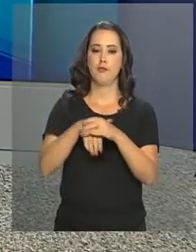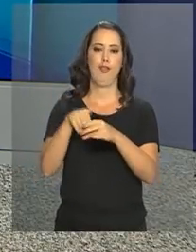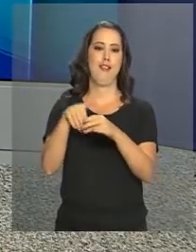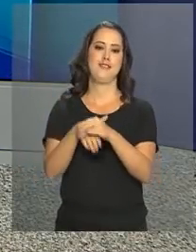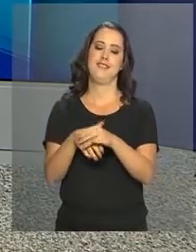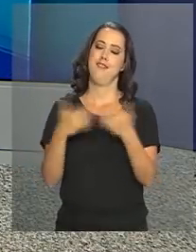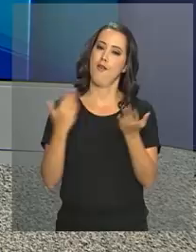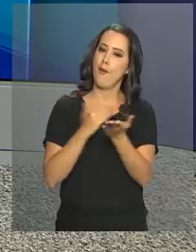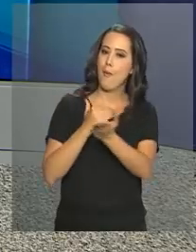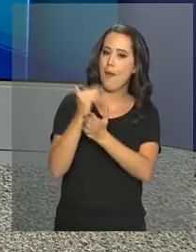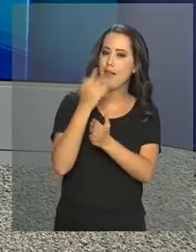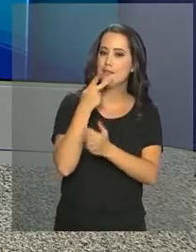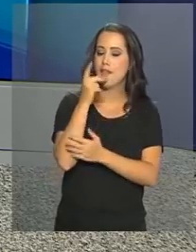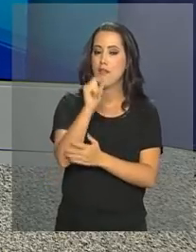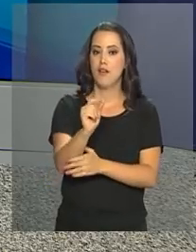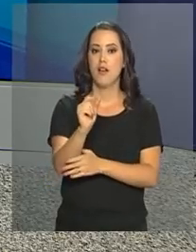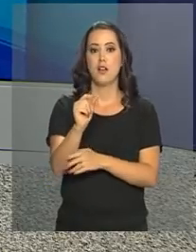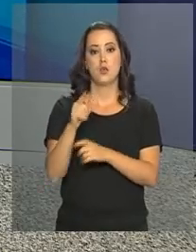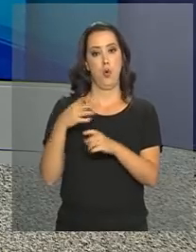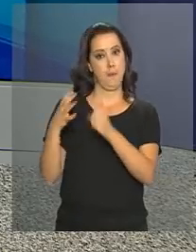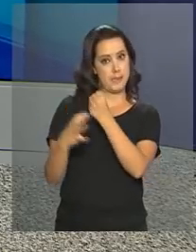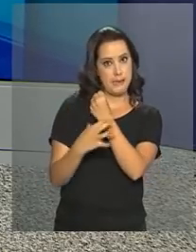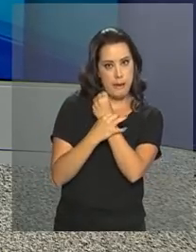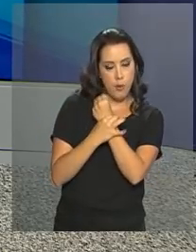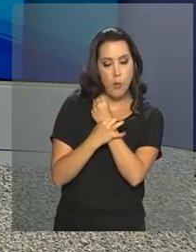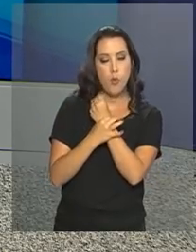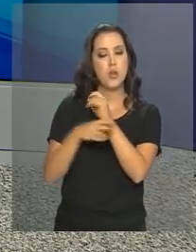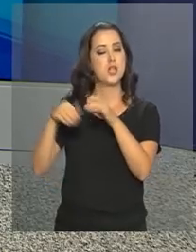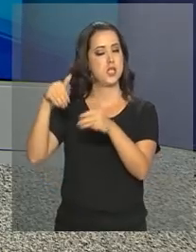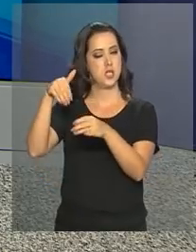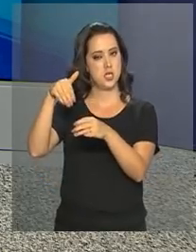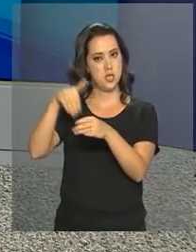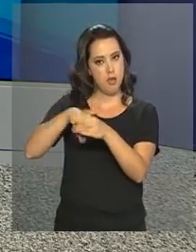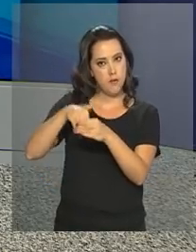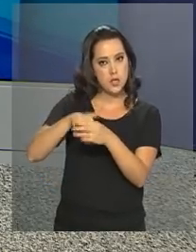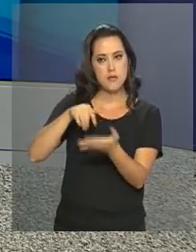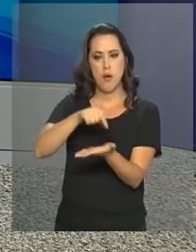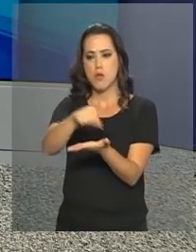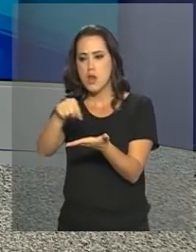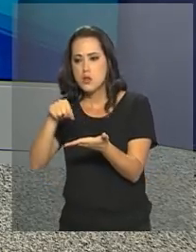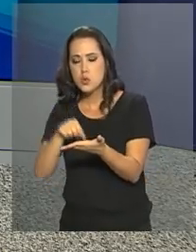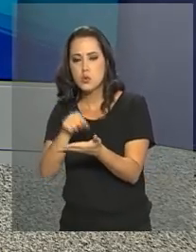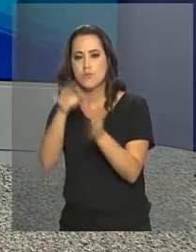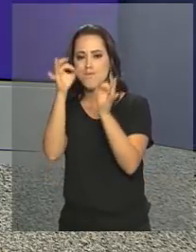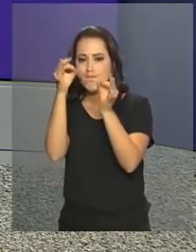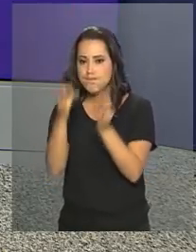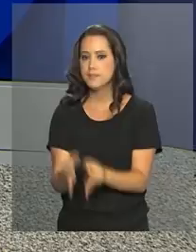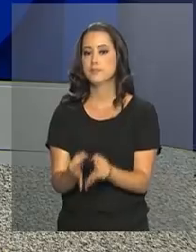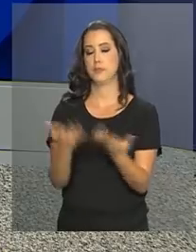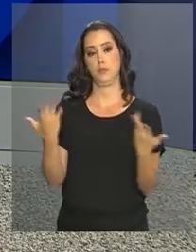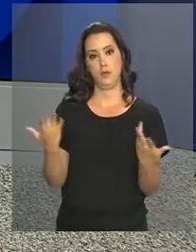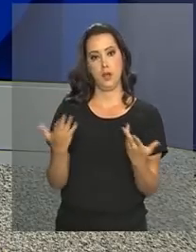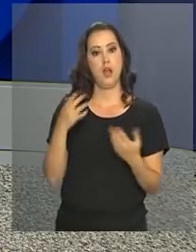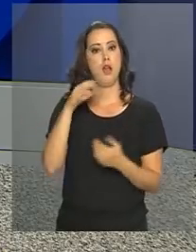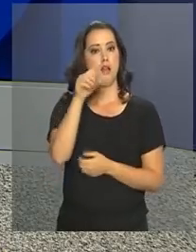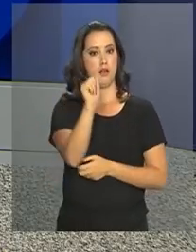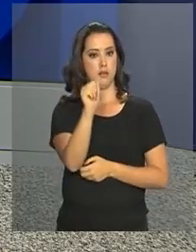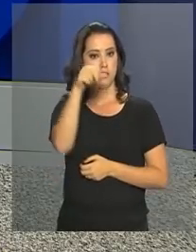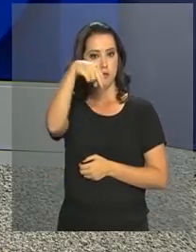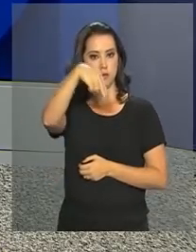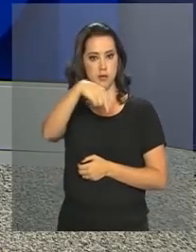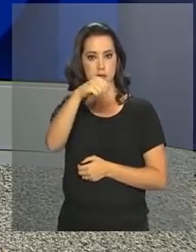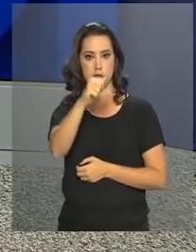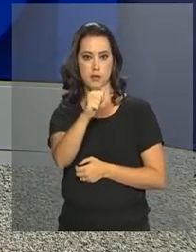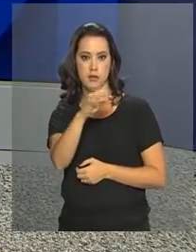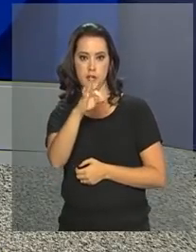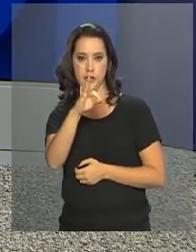eleições. A gente começa falando sobre a segurança na transmissão de dados das urnas eletrônicas. A Agência Nacional de Telecomunicações, a